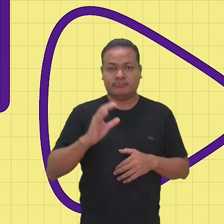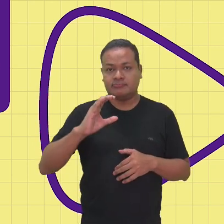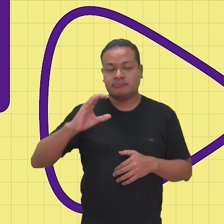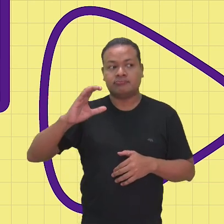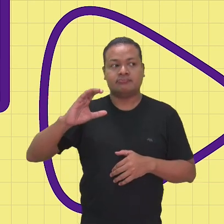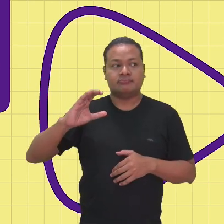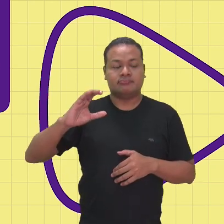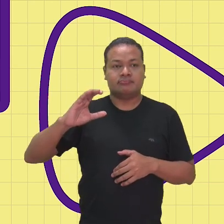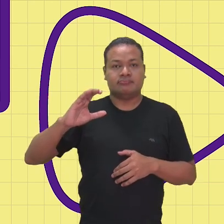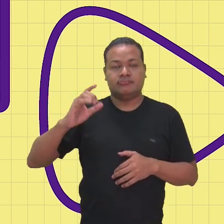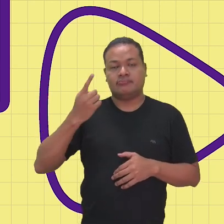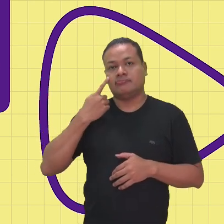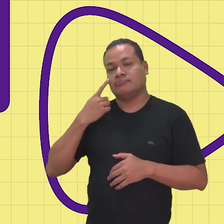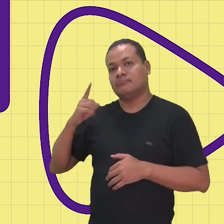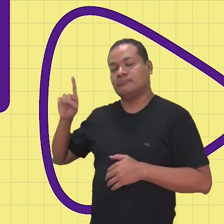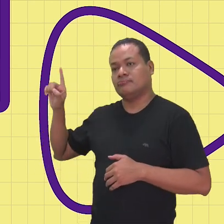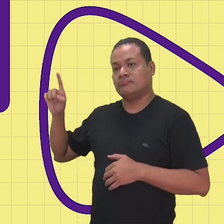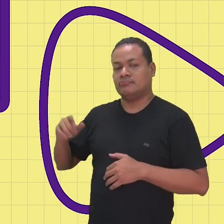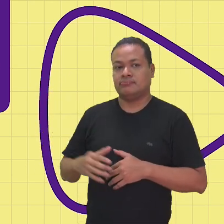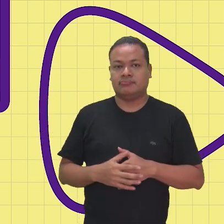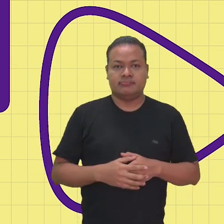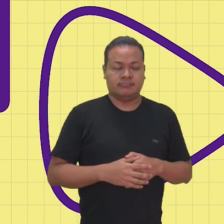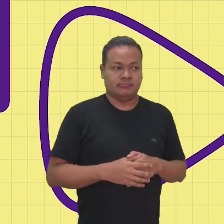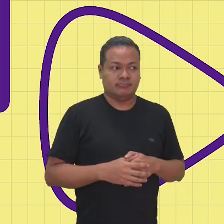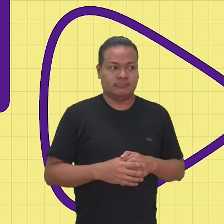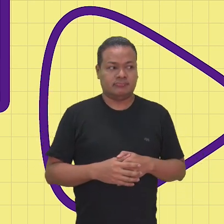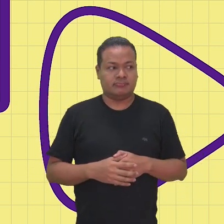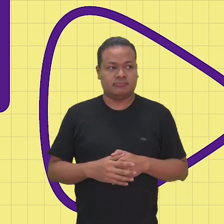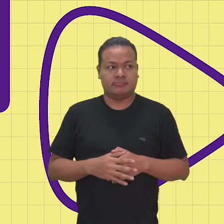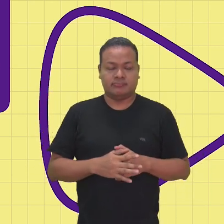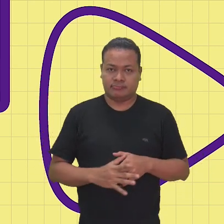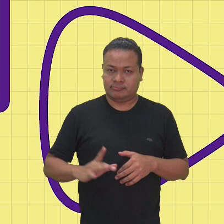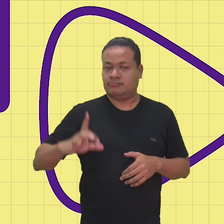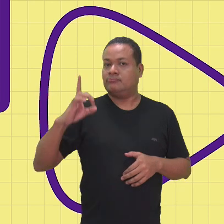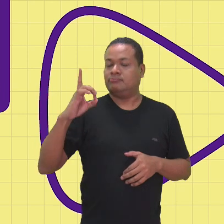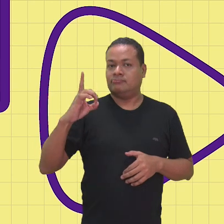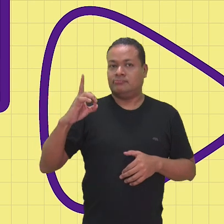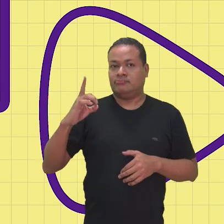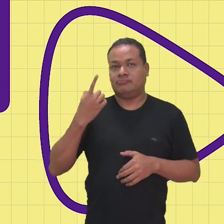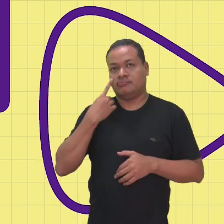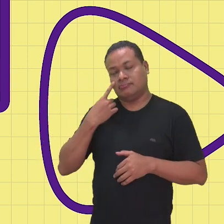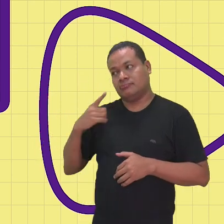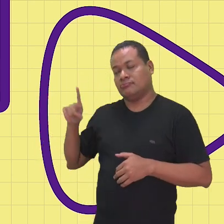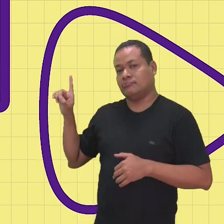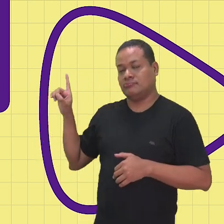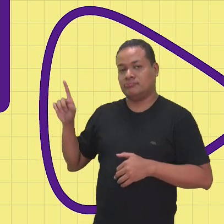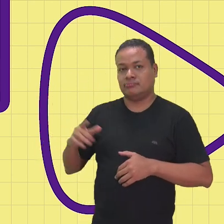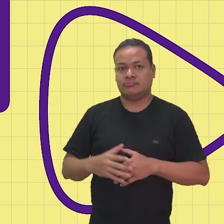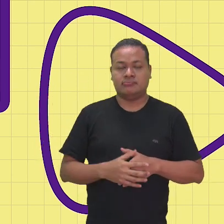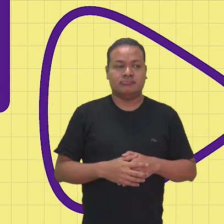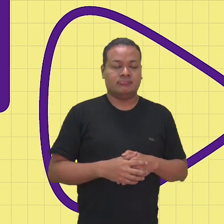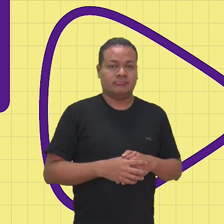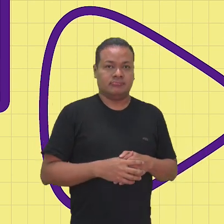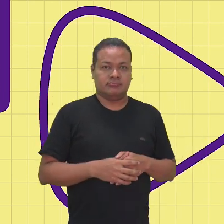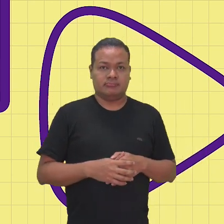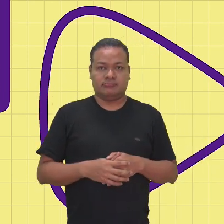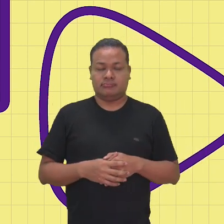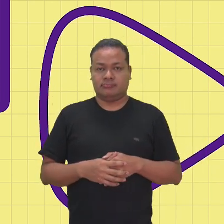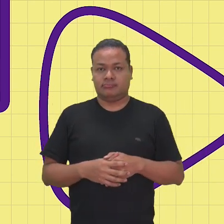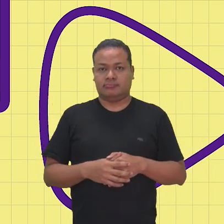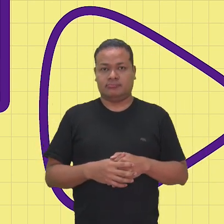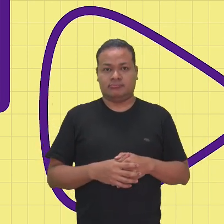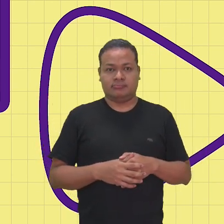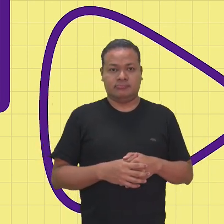C, básico maior, sal, água ou neutralização. Letra D, básico igual, óxido, sal,